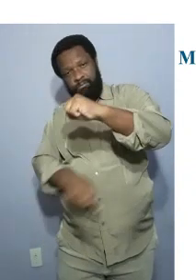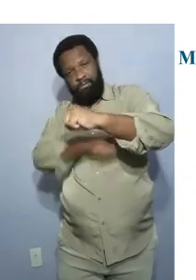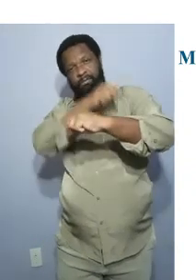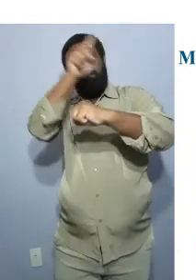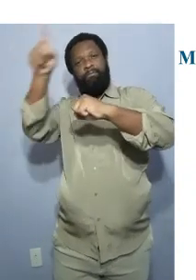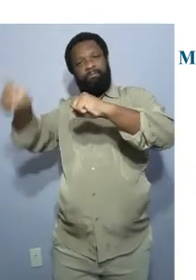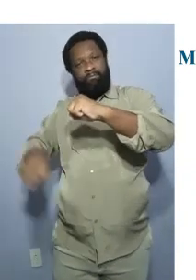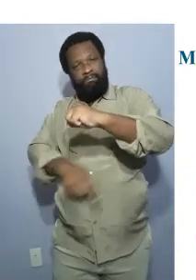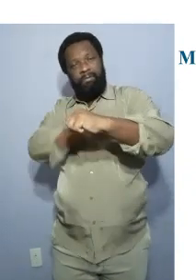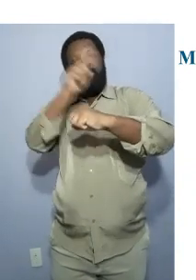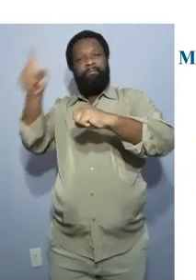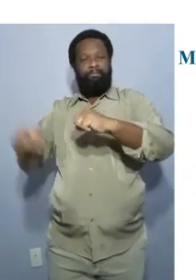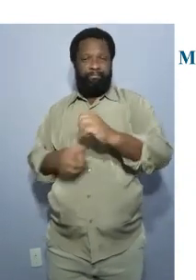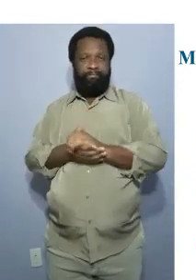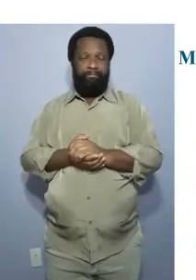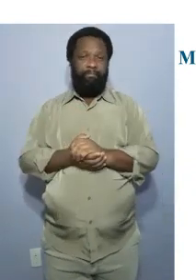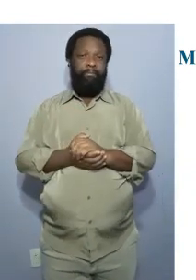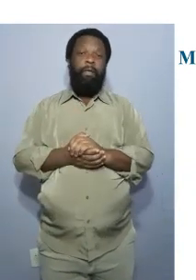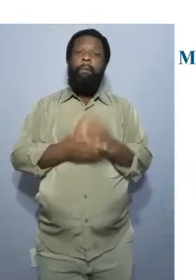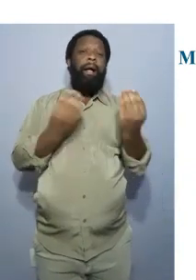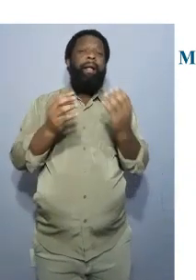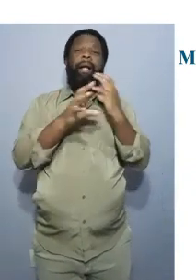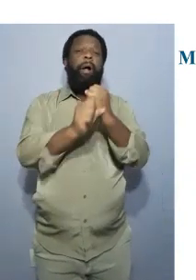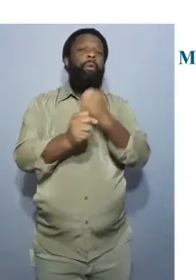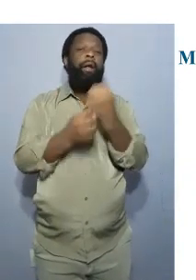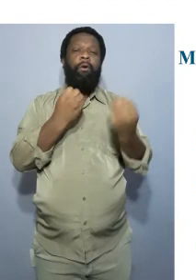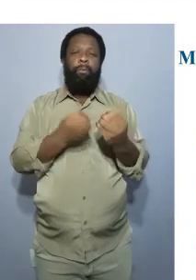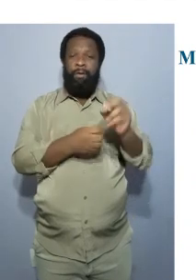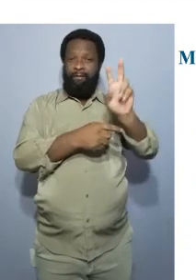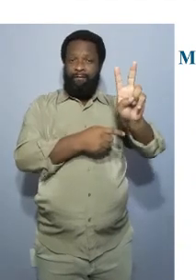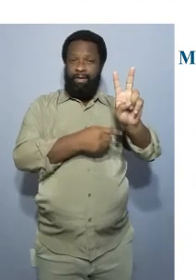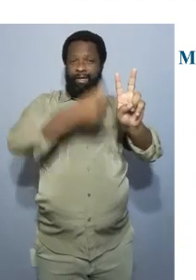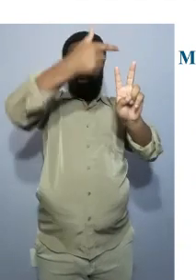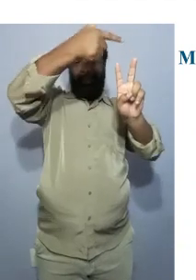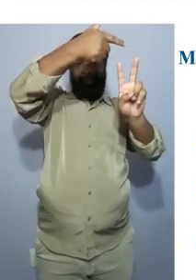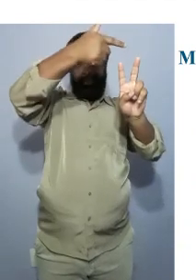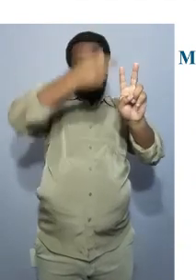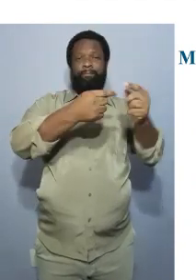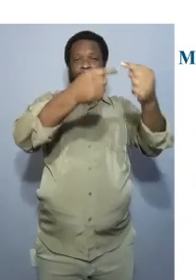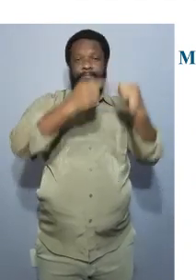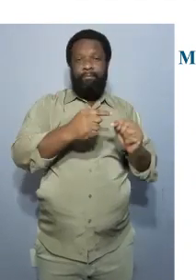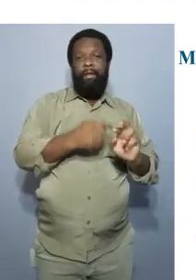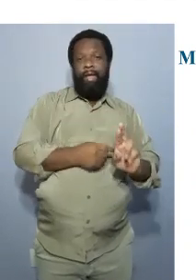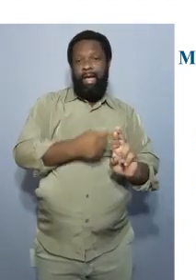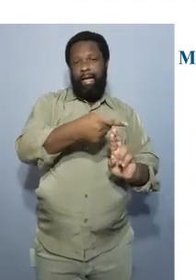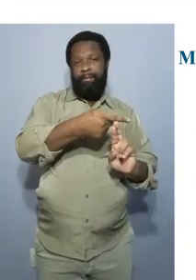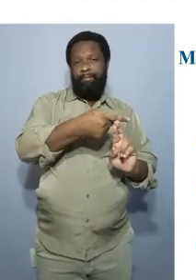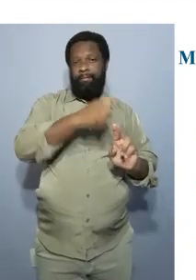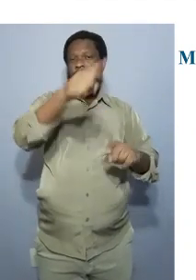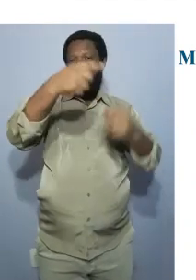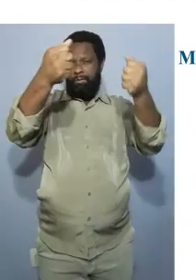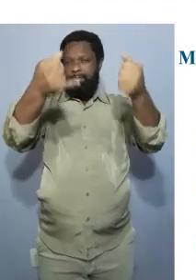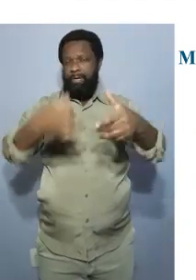Ela troca para a gente a direção. Formas de calcular. V ao quadrado sobre R, você vai ver isso aqui mais algum momento da